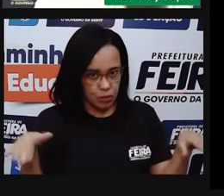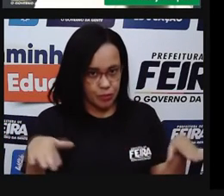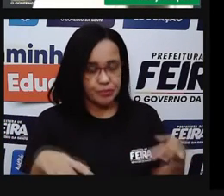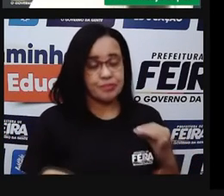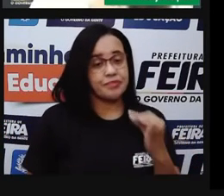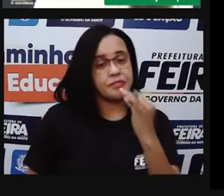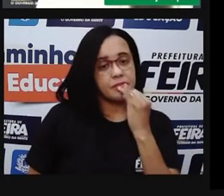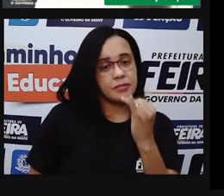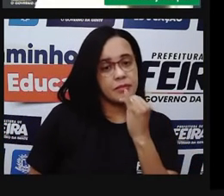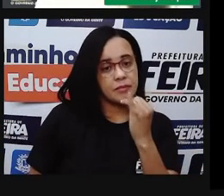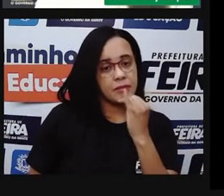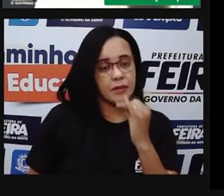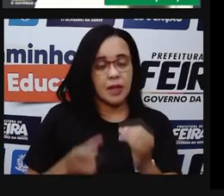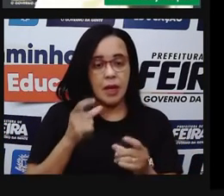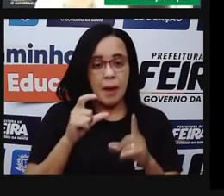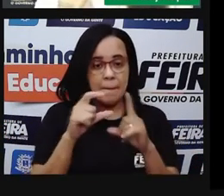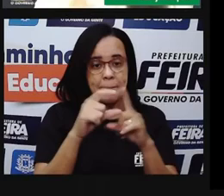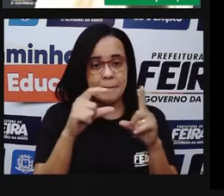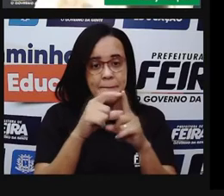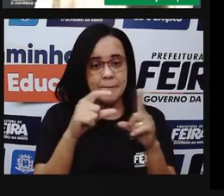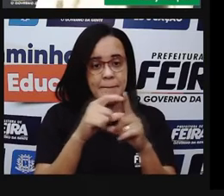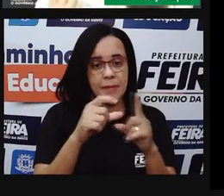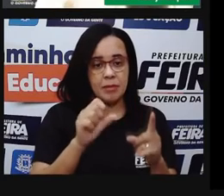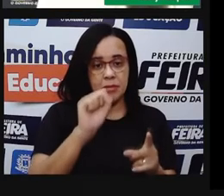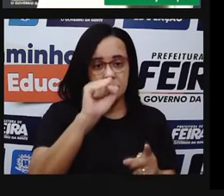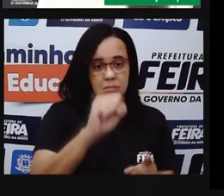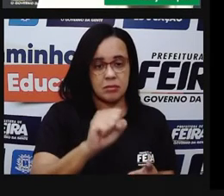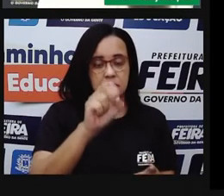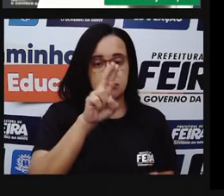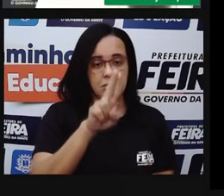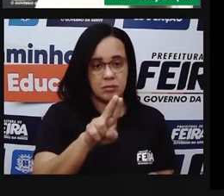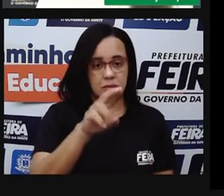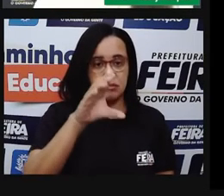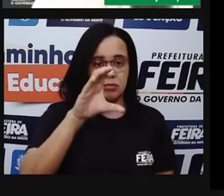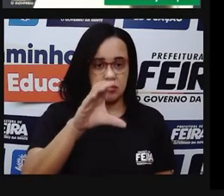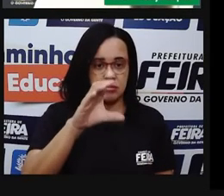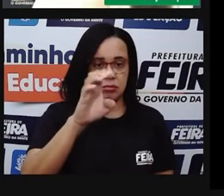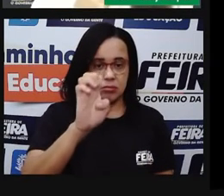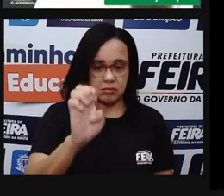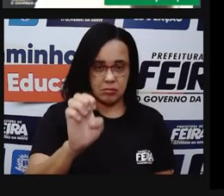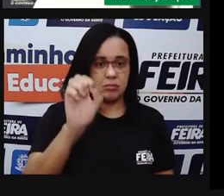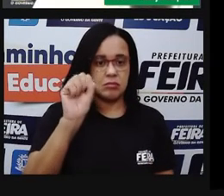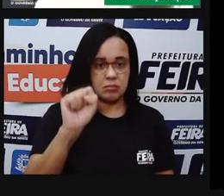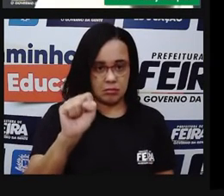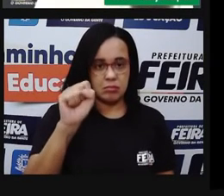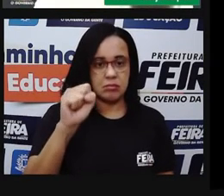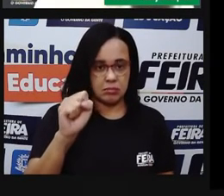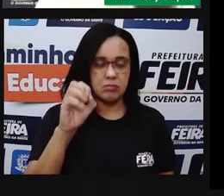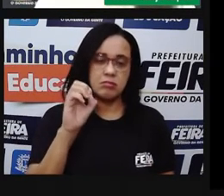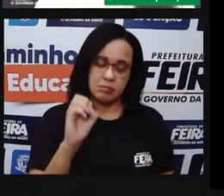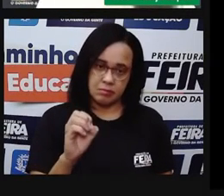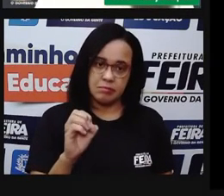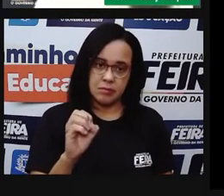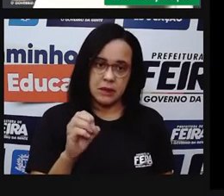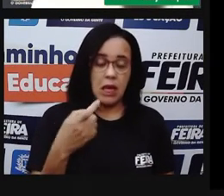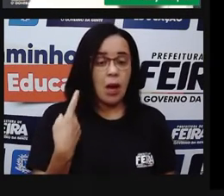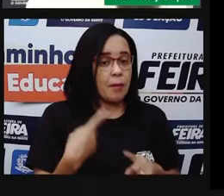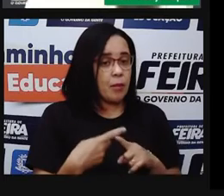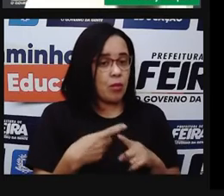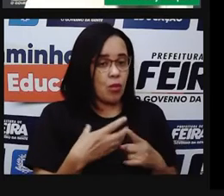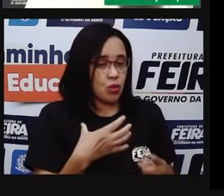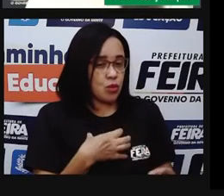S, o dois S é um dígrafo, né? Porque são duas letras que só saem um som, que só emite um